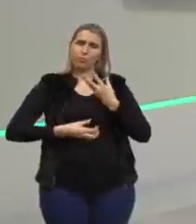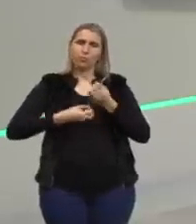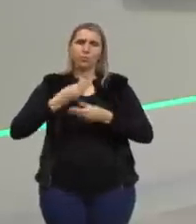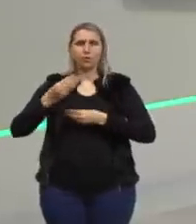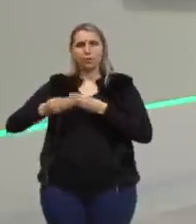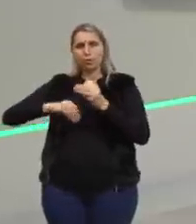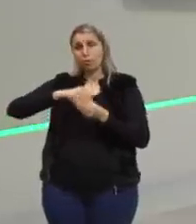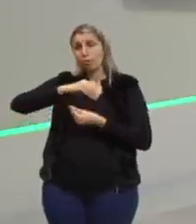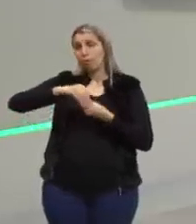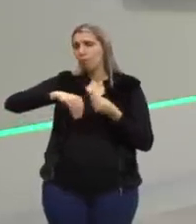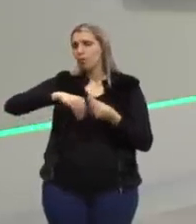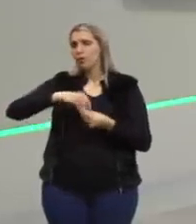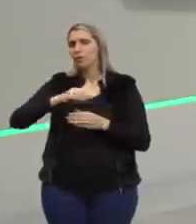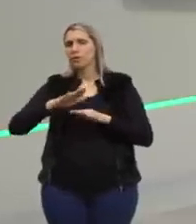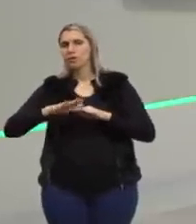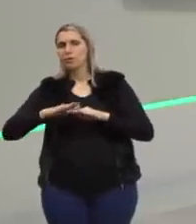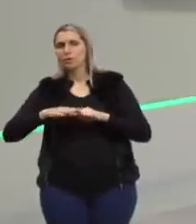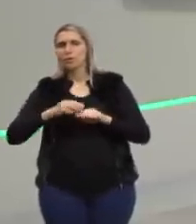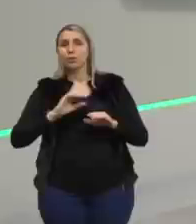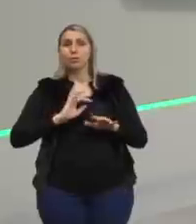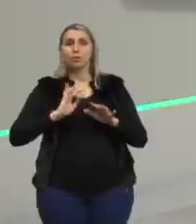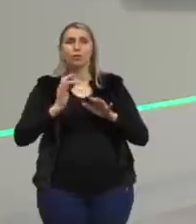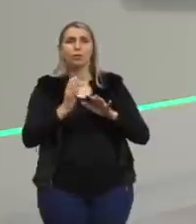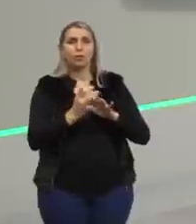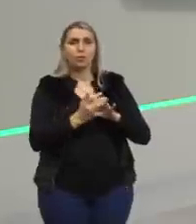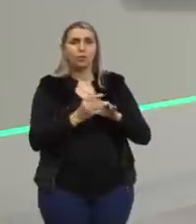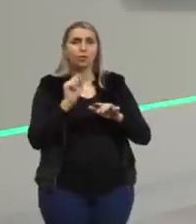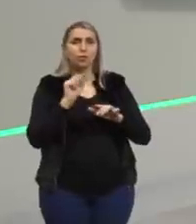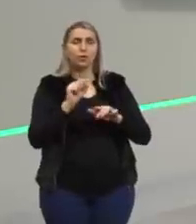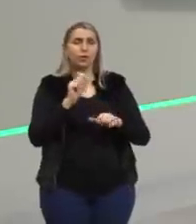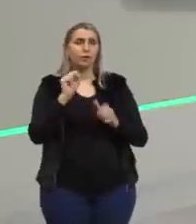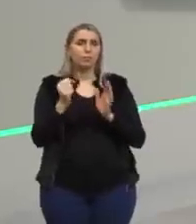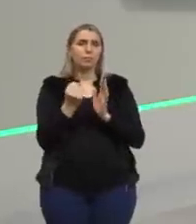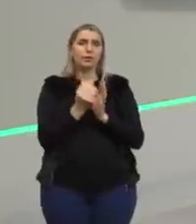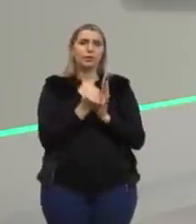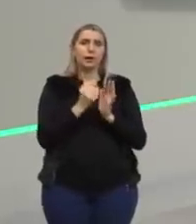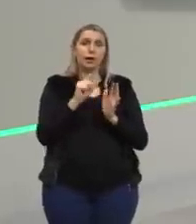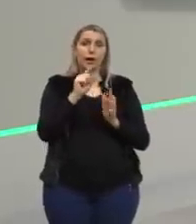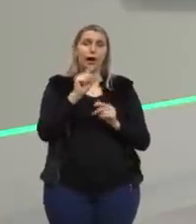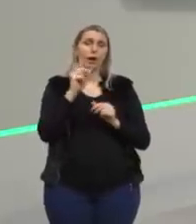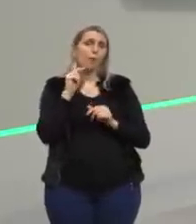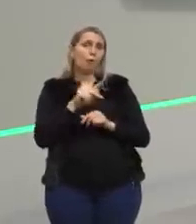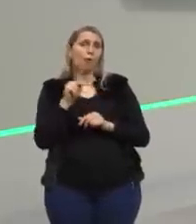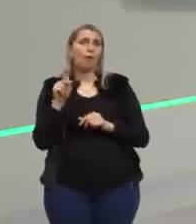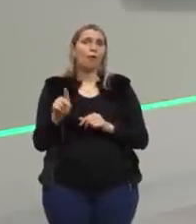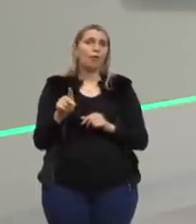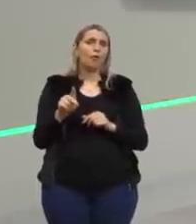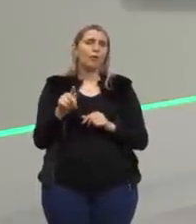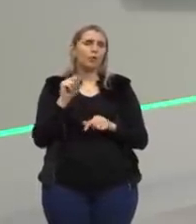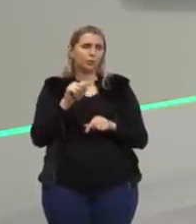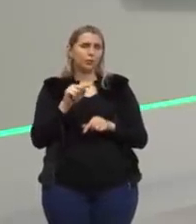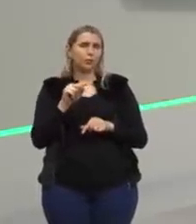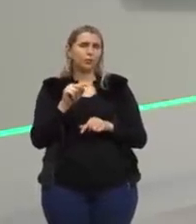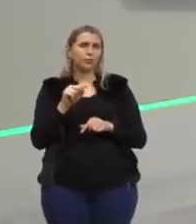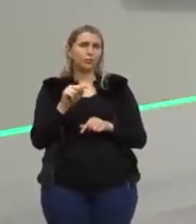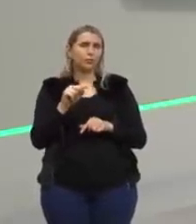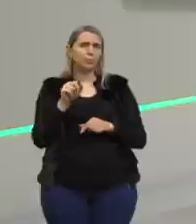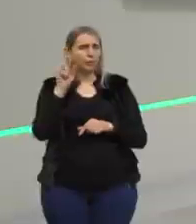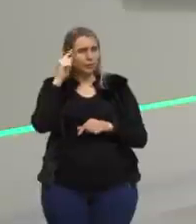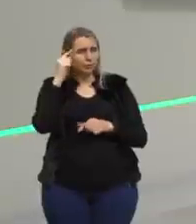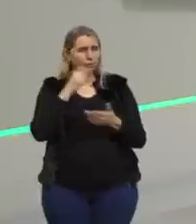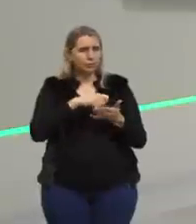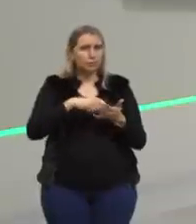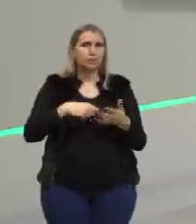a matemática, postasse na rede social, marcasse a prof para nós trabalharmos um pouquinho com essa escrita também,